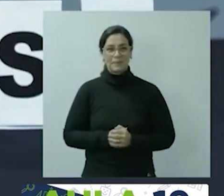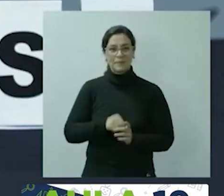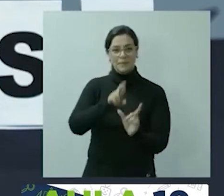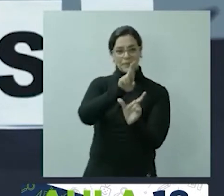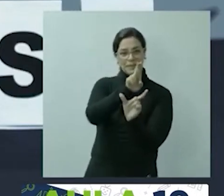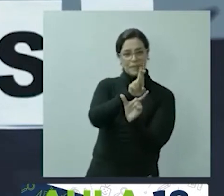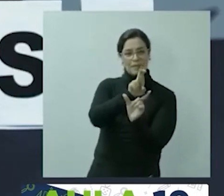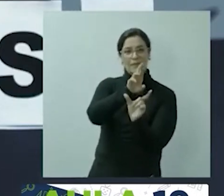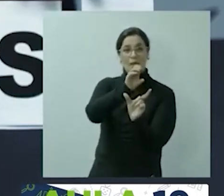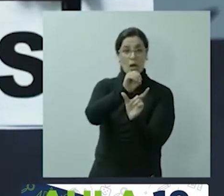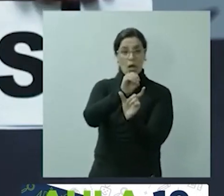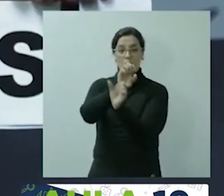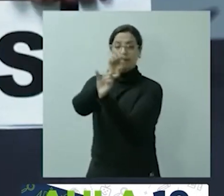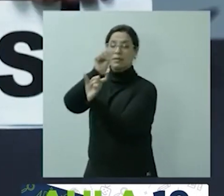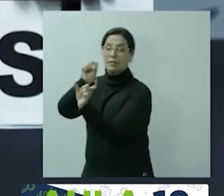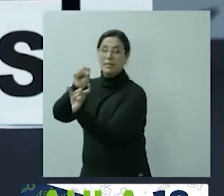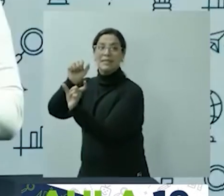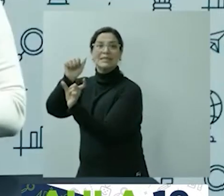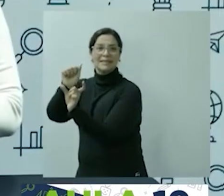Rosa.